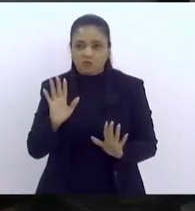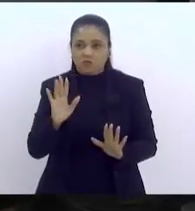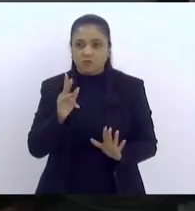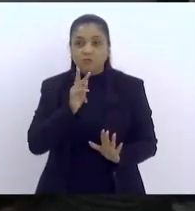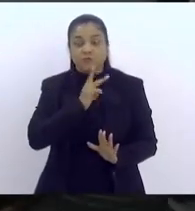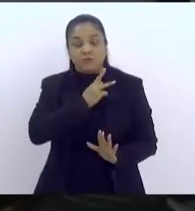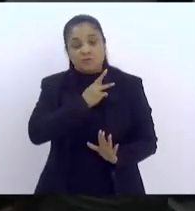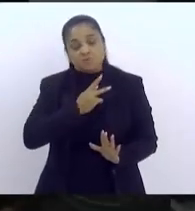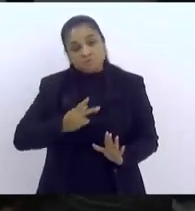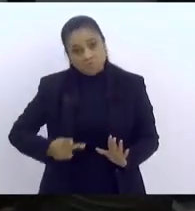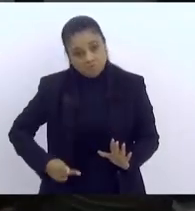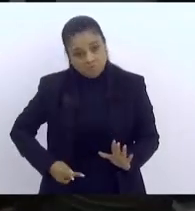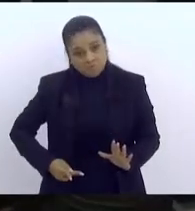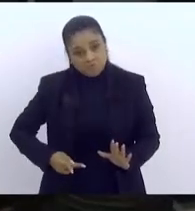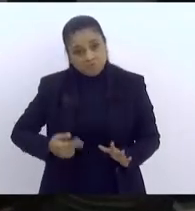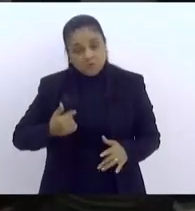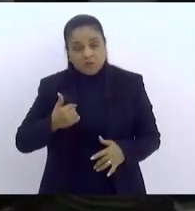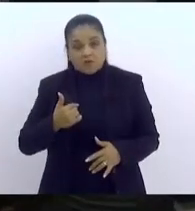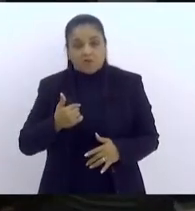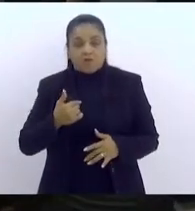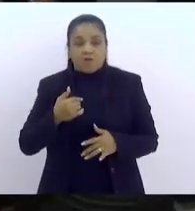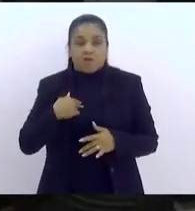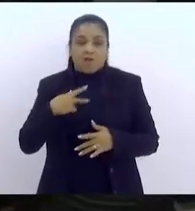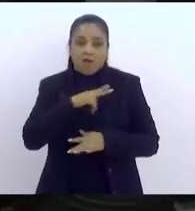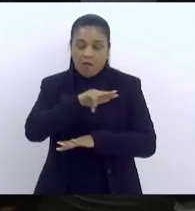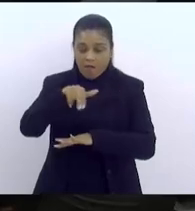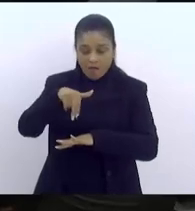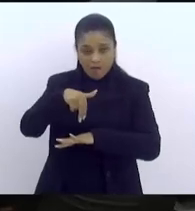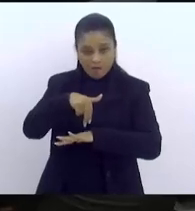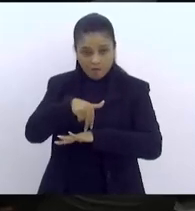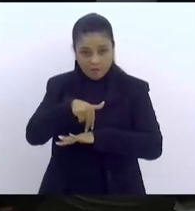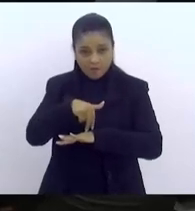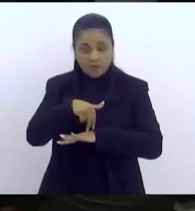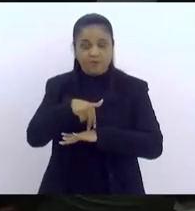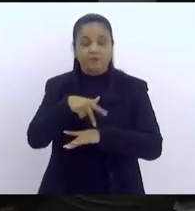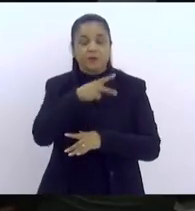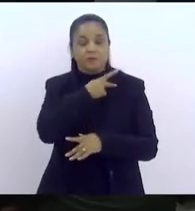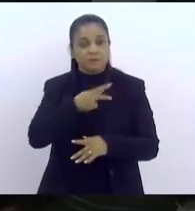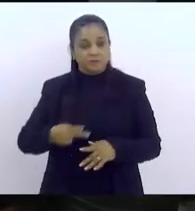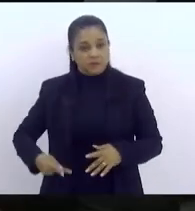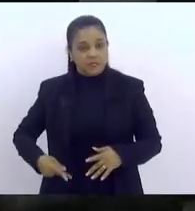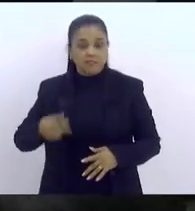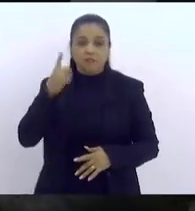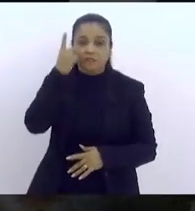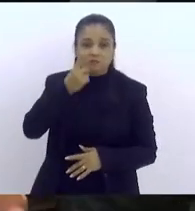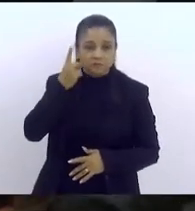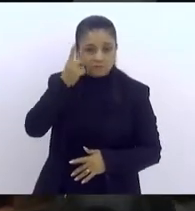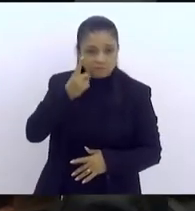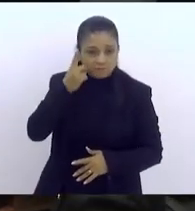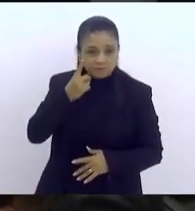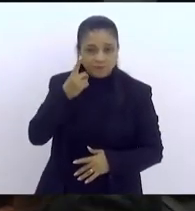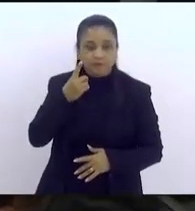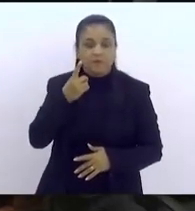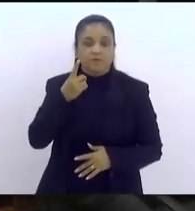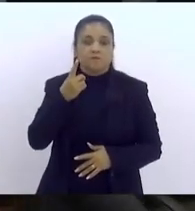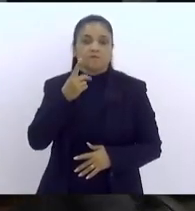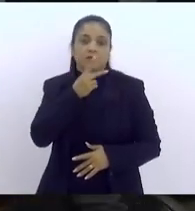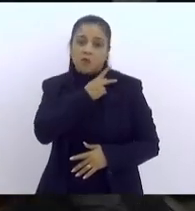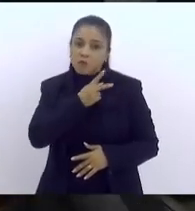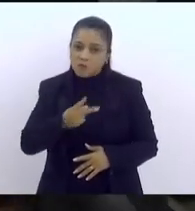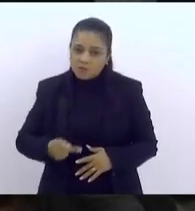Presidente, posso falar? Fala, deputado Carlos Mink. Presidente Brazão, deputados, eu